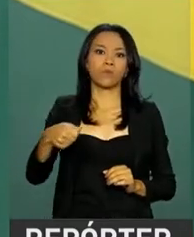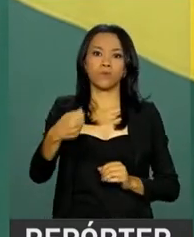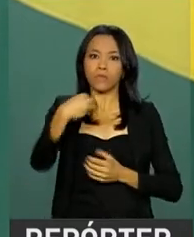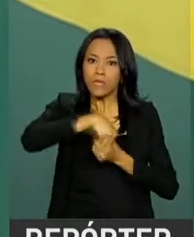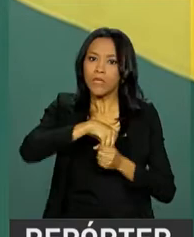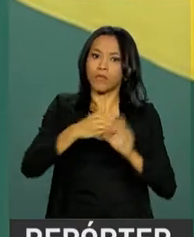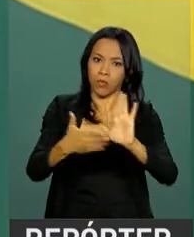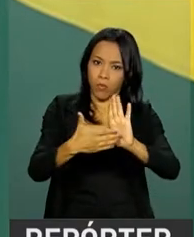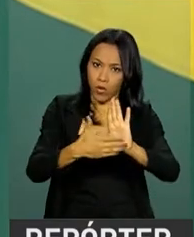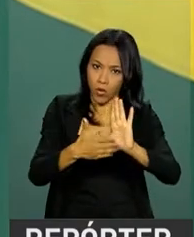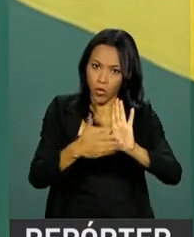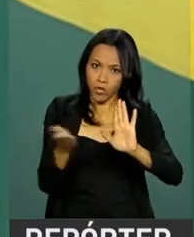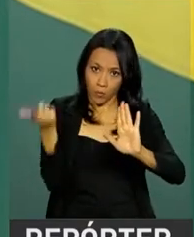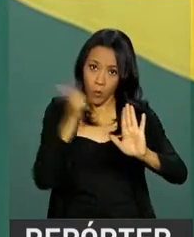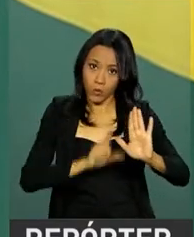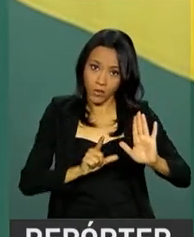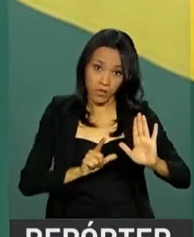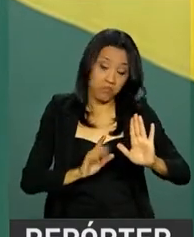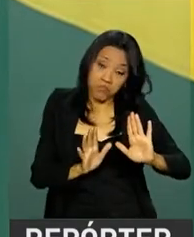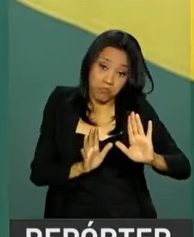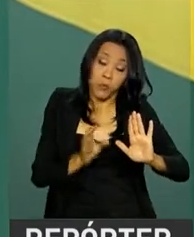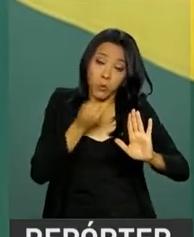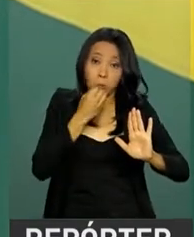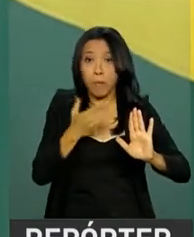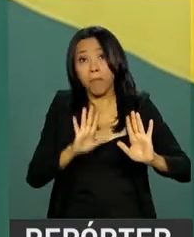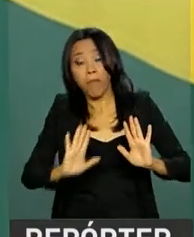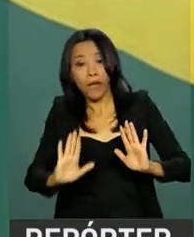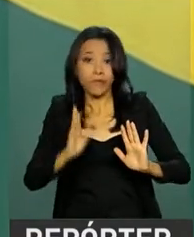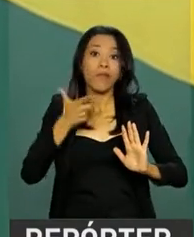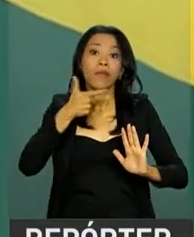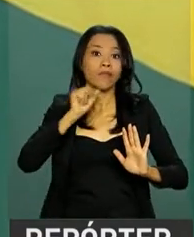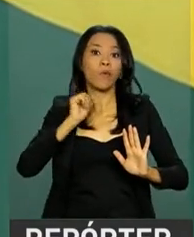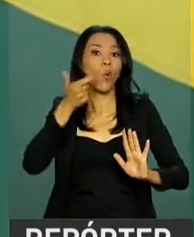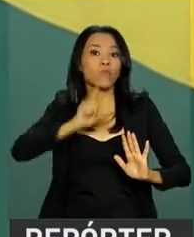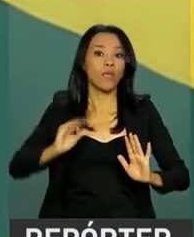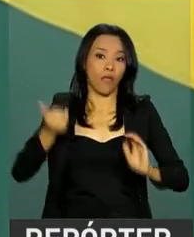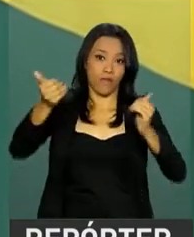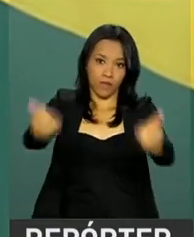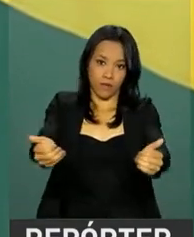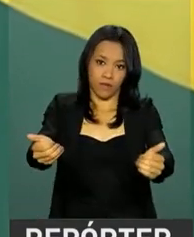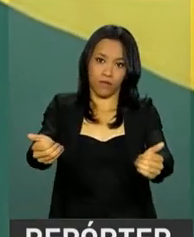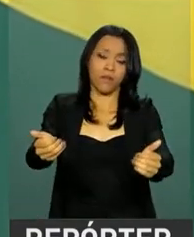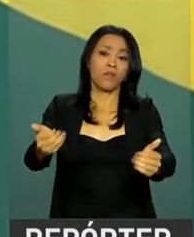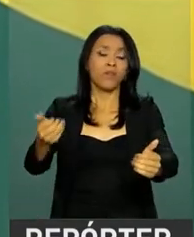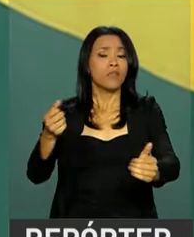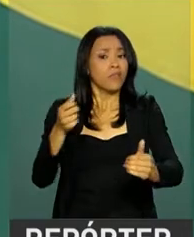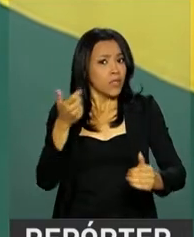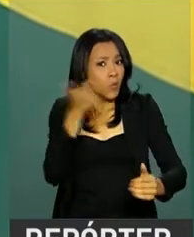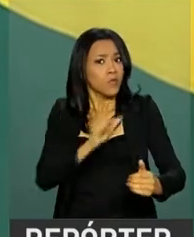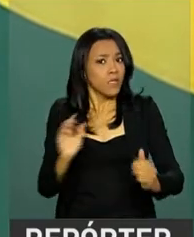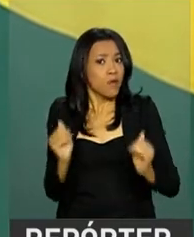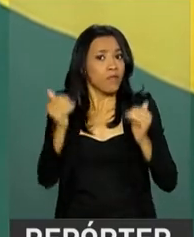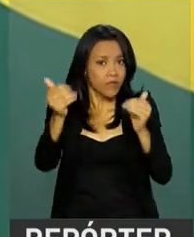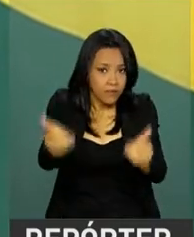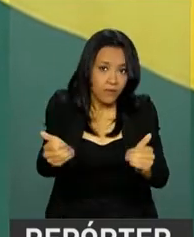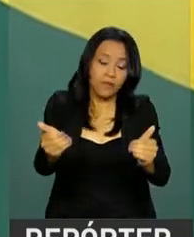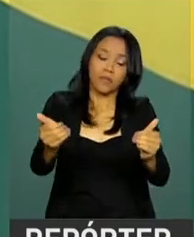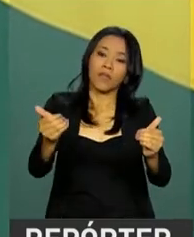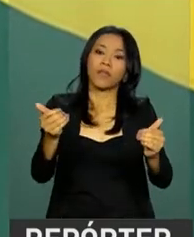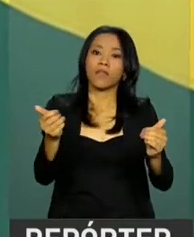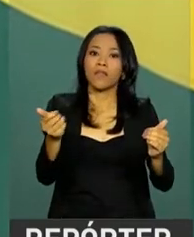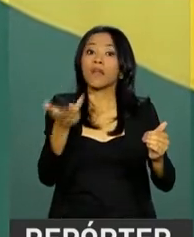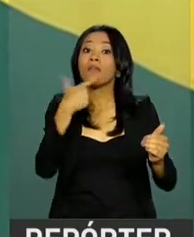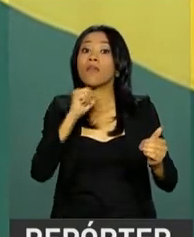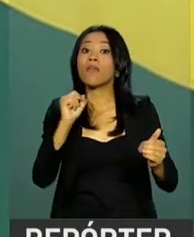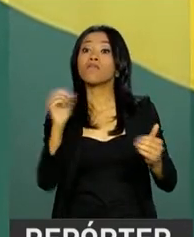previdenciária propõe mas quem sabe nós conseguimos dar um avanço e avançamos até um certo ponto que permita a quem